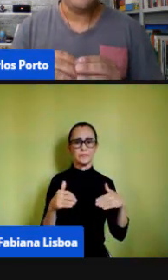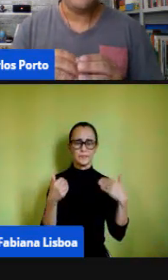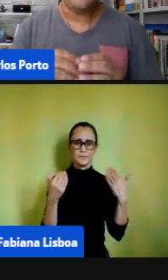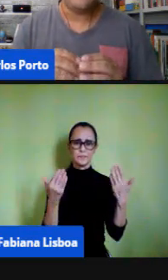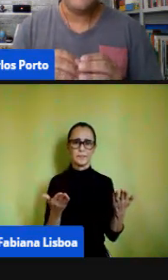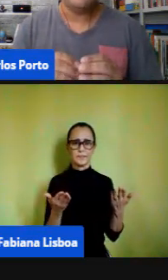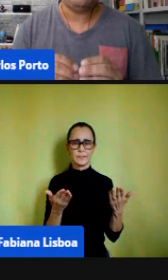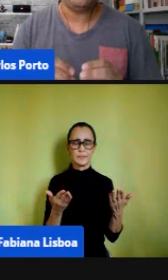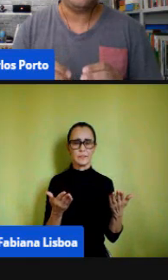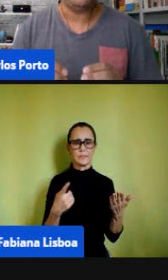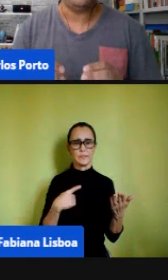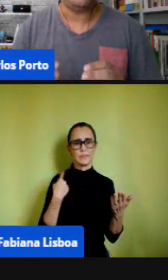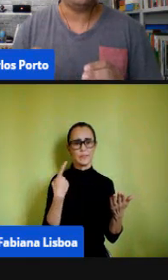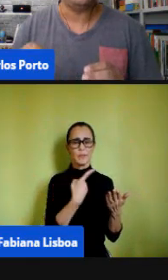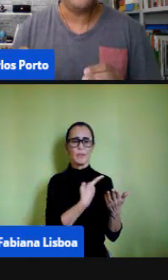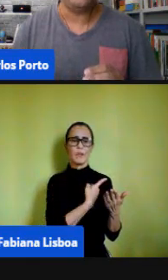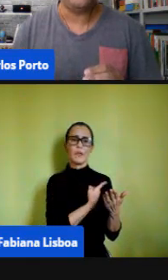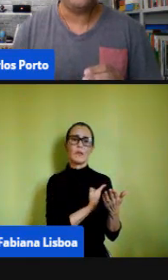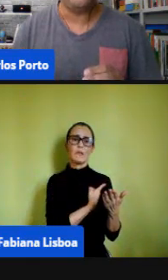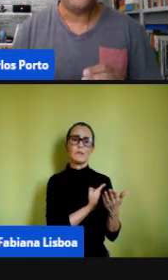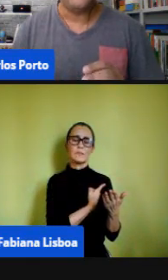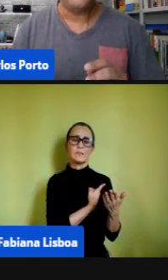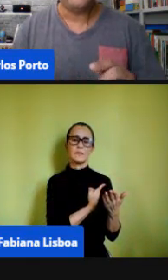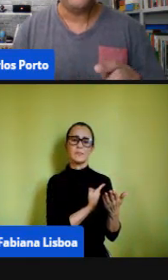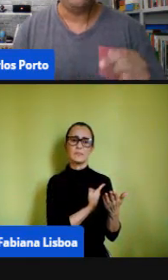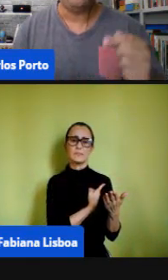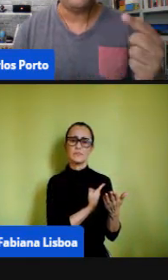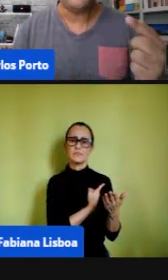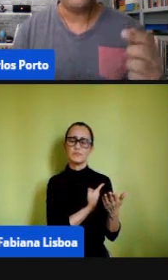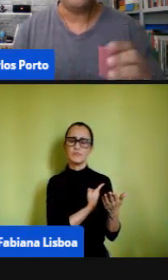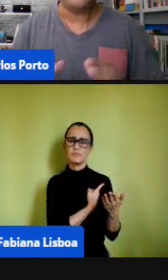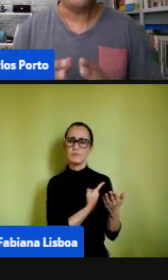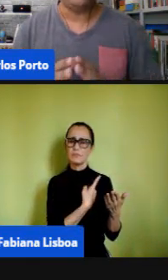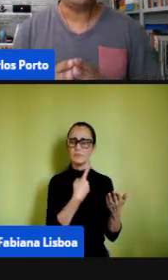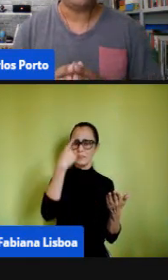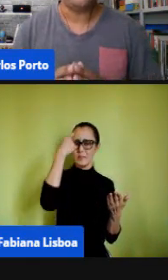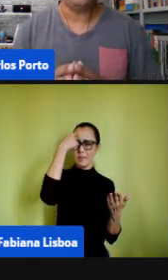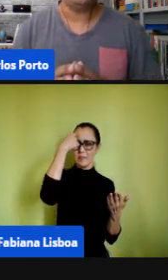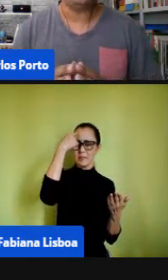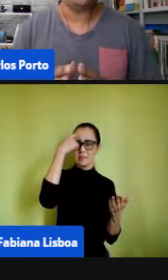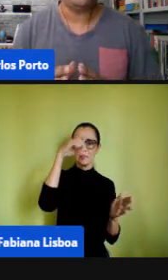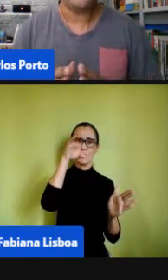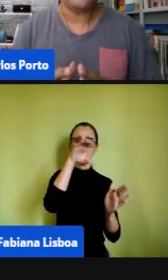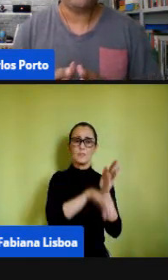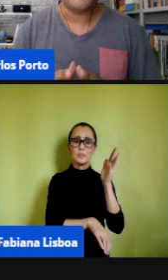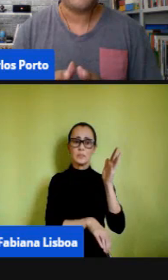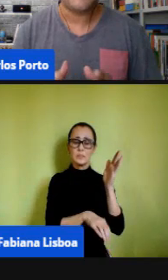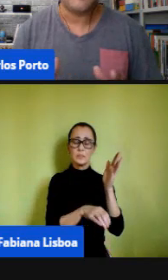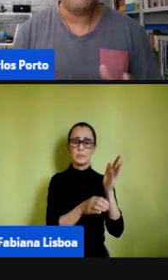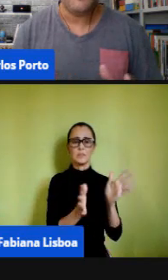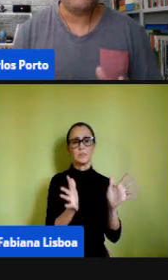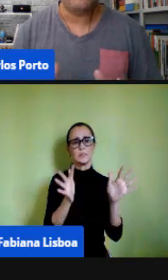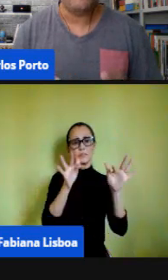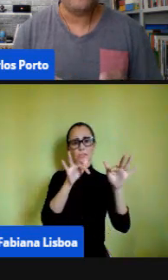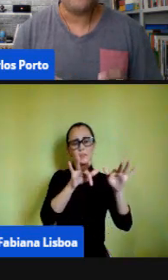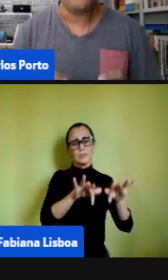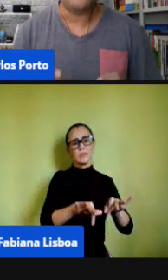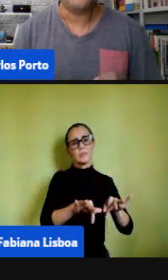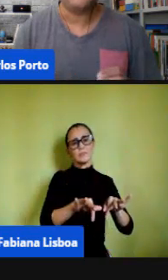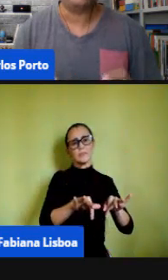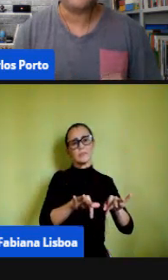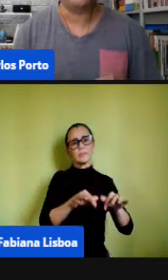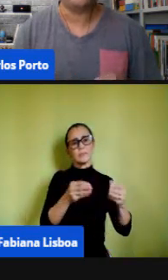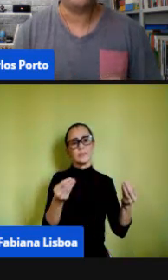vamos realizando um conceito que, no final, nós traremos um aclaramento de